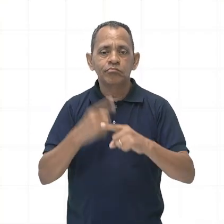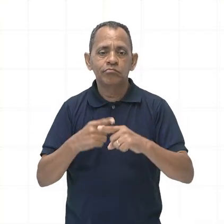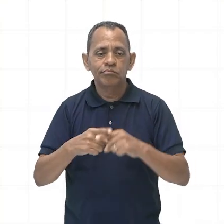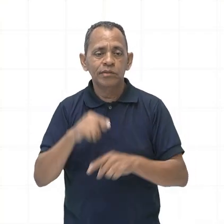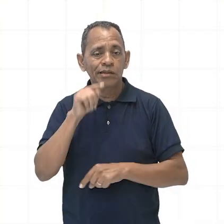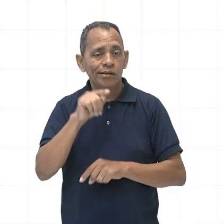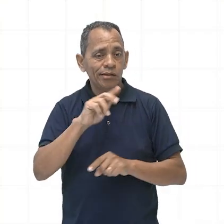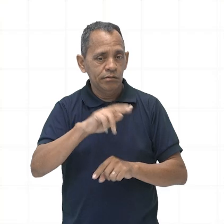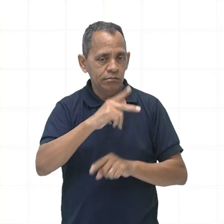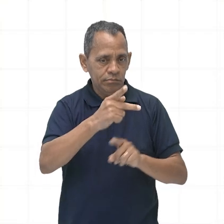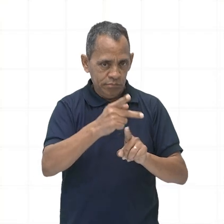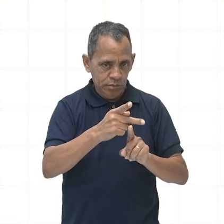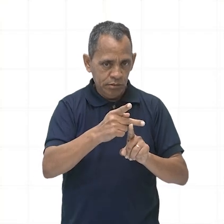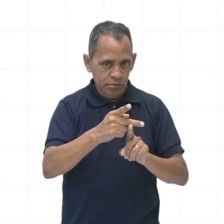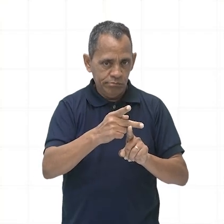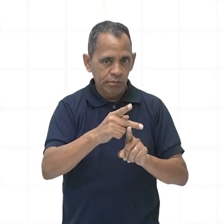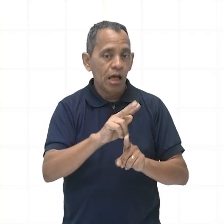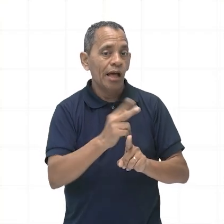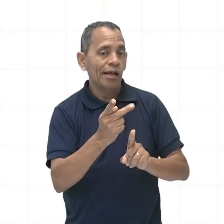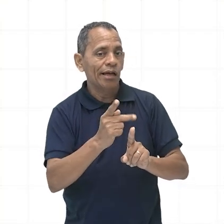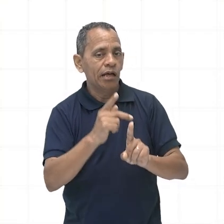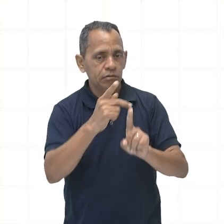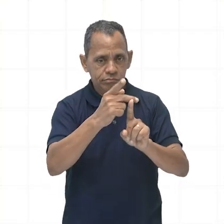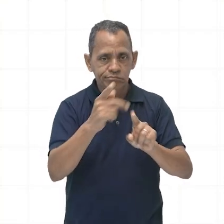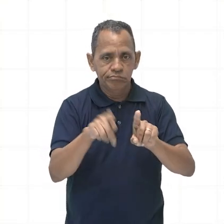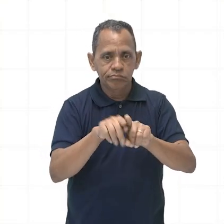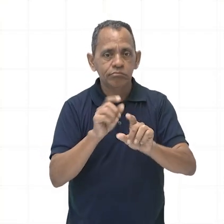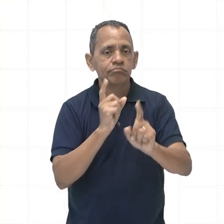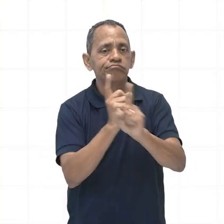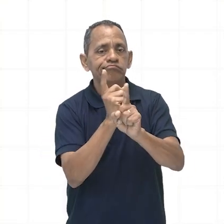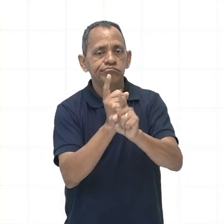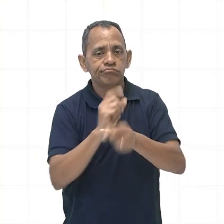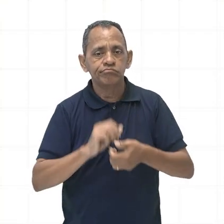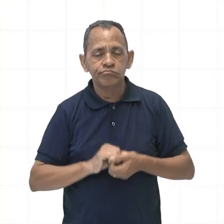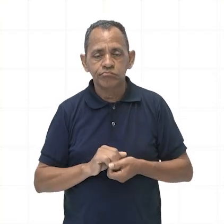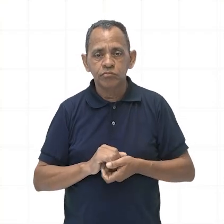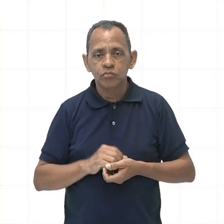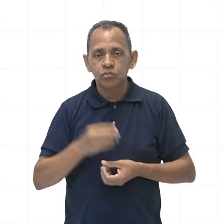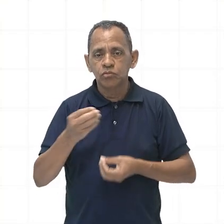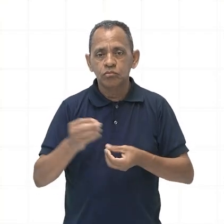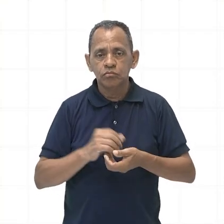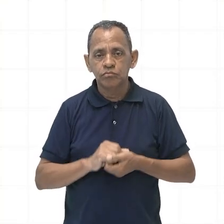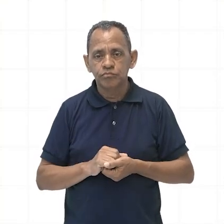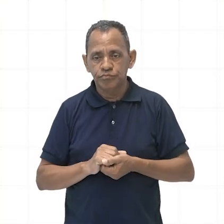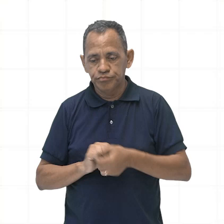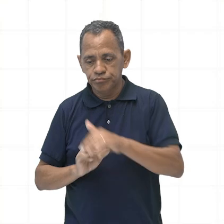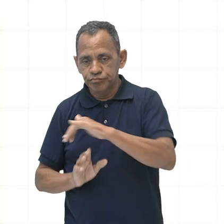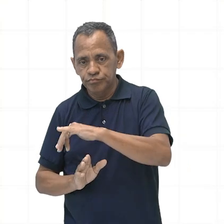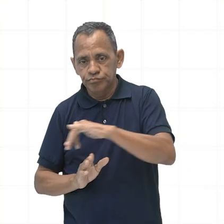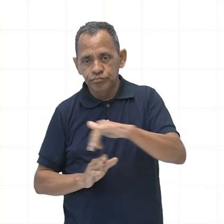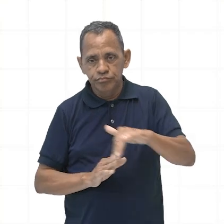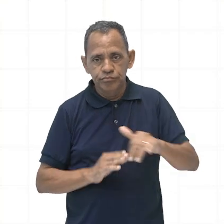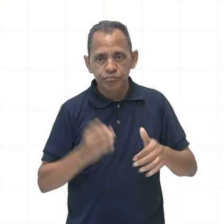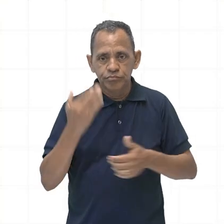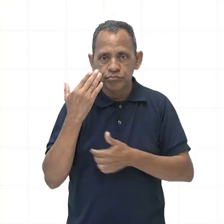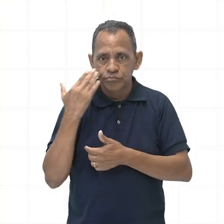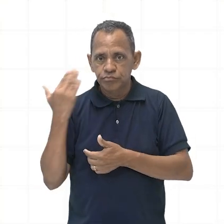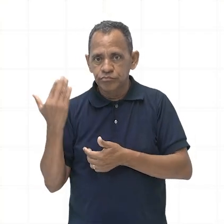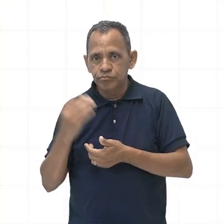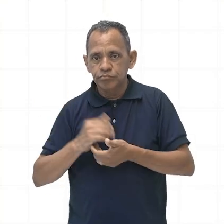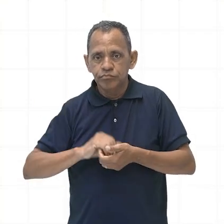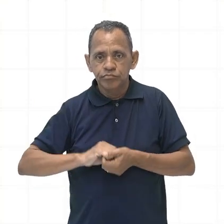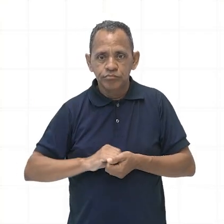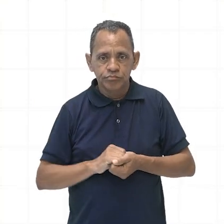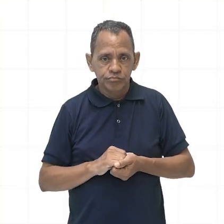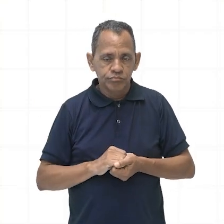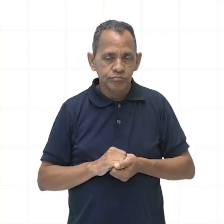posso fazer aqui? Para deixar ele sozinho aqui desse lado, eu vou isolar ele, eu pego esse pedaço aqui, olha só,